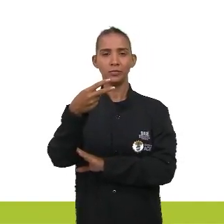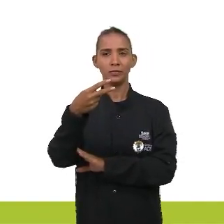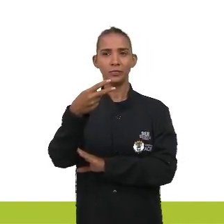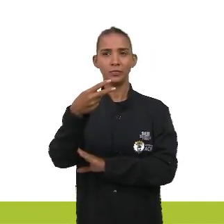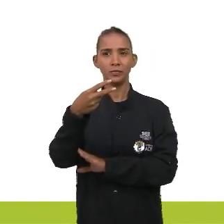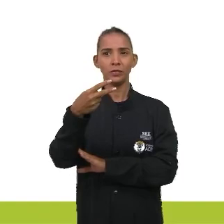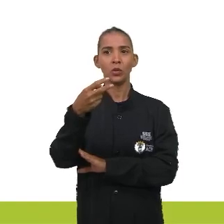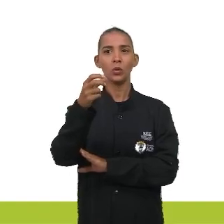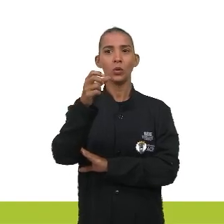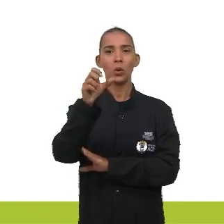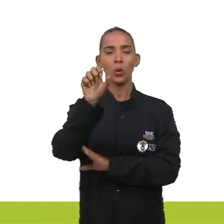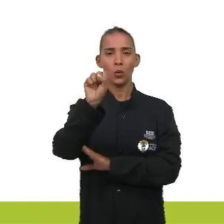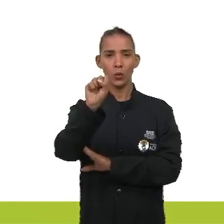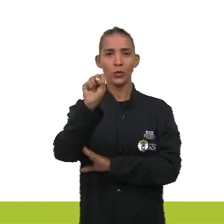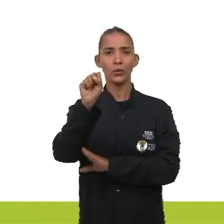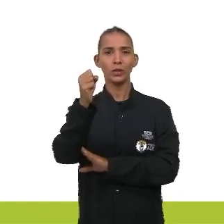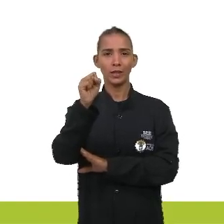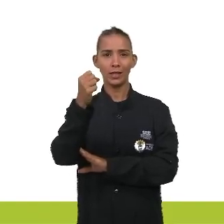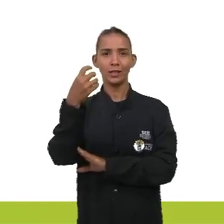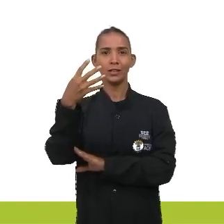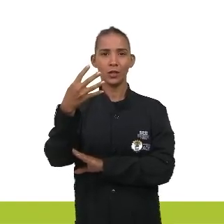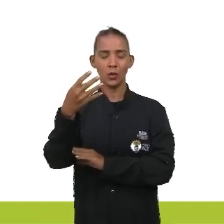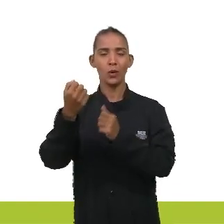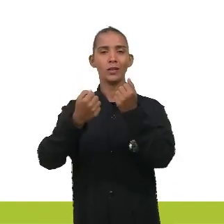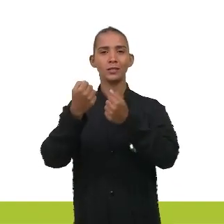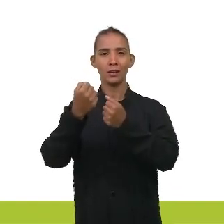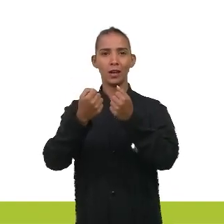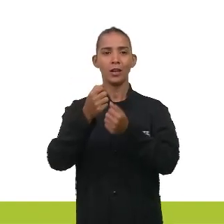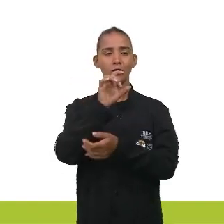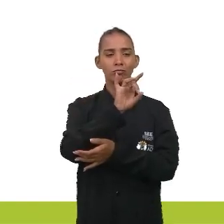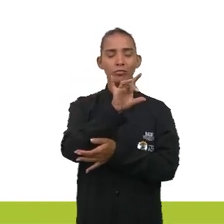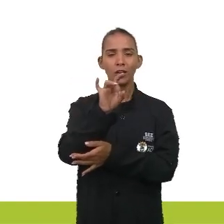6, 84 carrinhos possíveis.